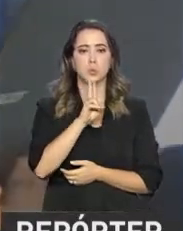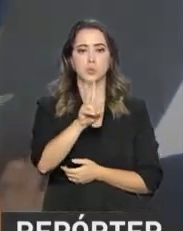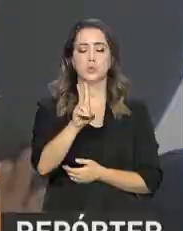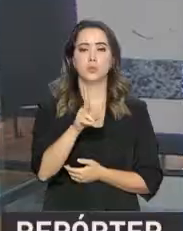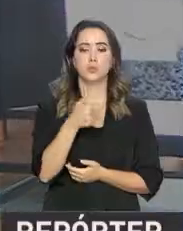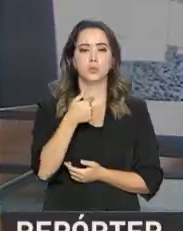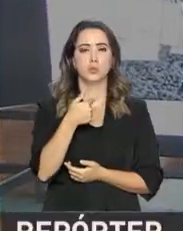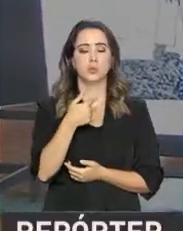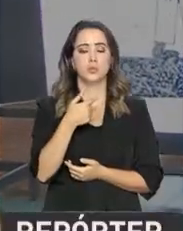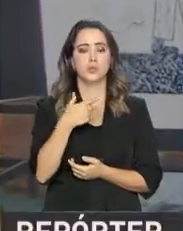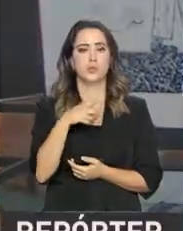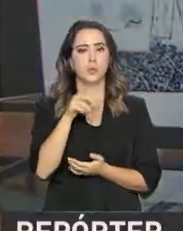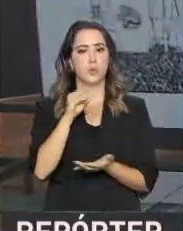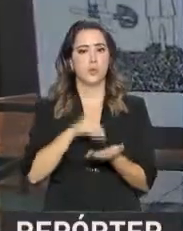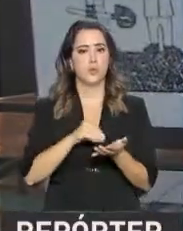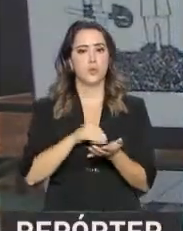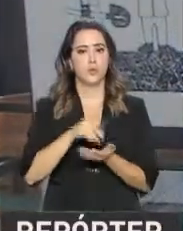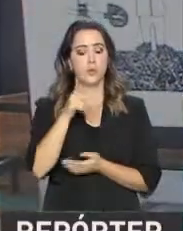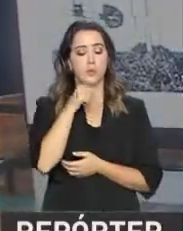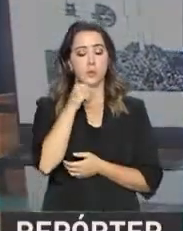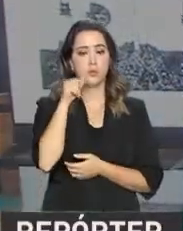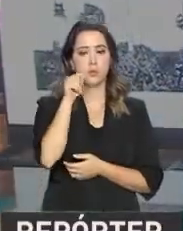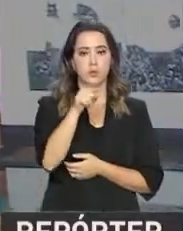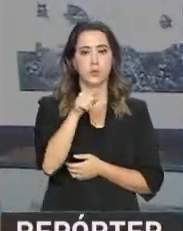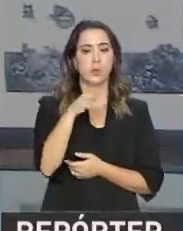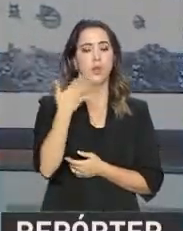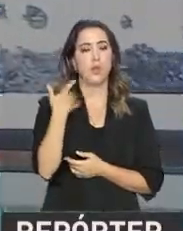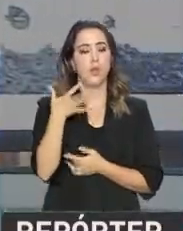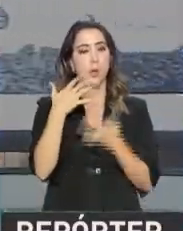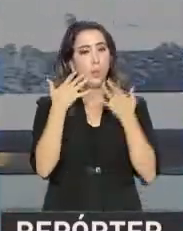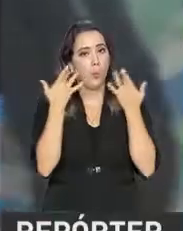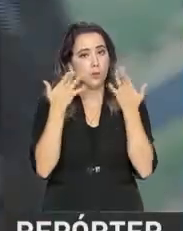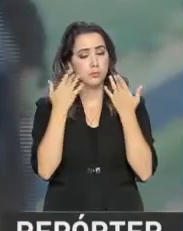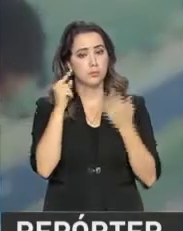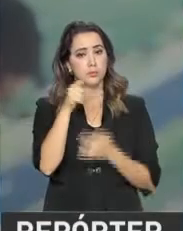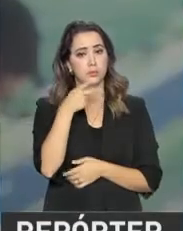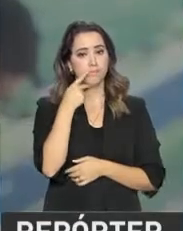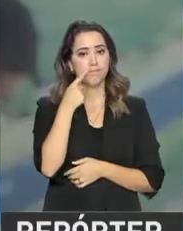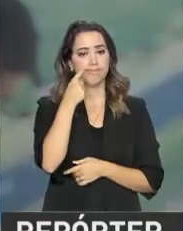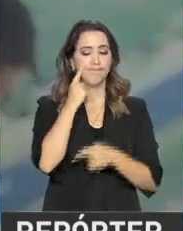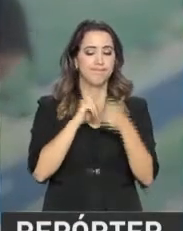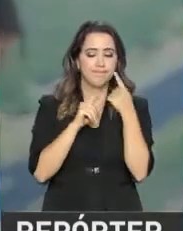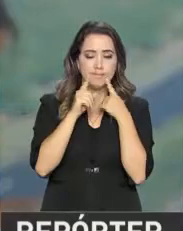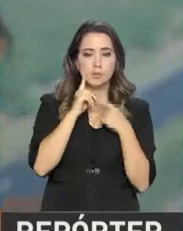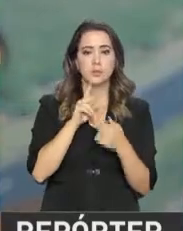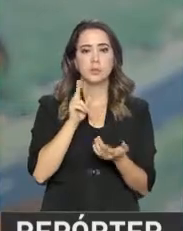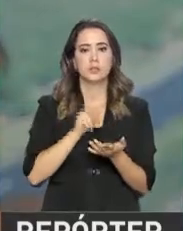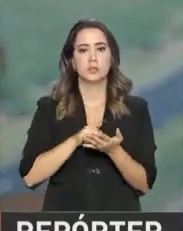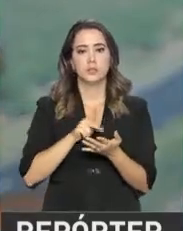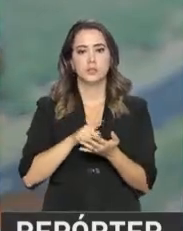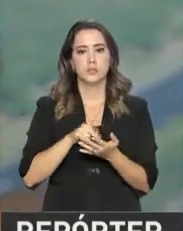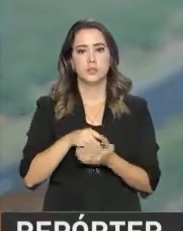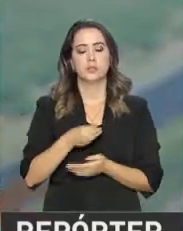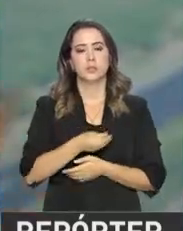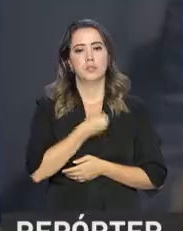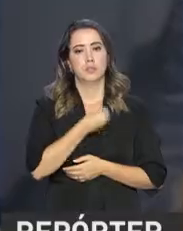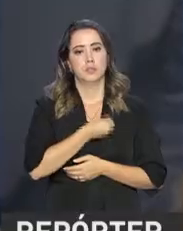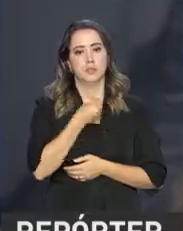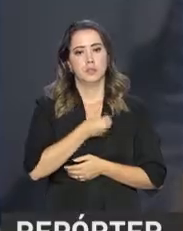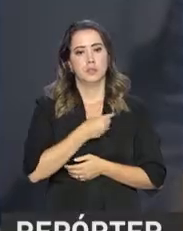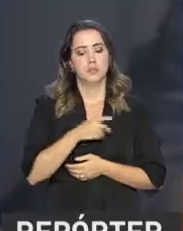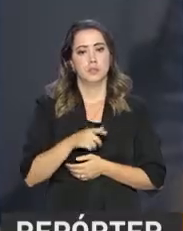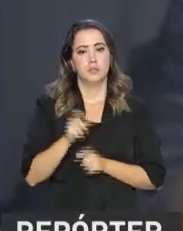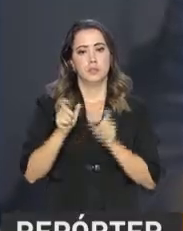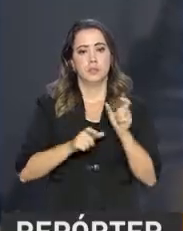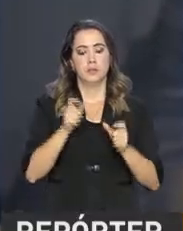falta de água, a atriz que interpretou a personagem da peça se emocionou com a realidade de muita gente. A